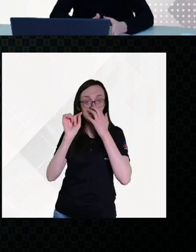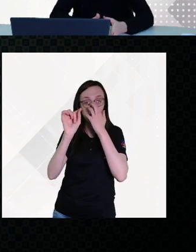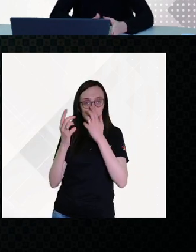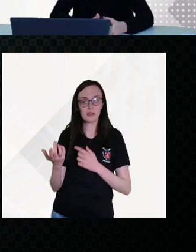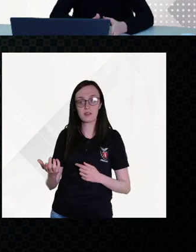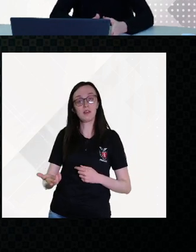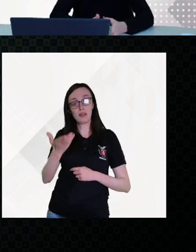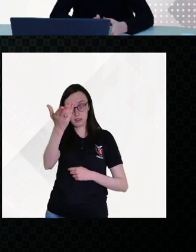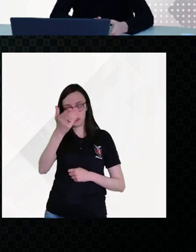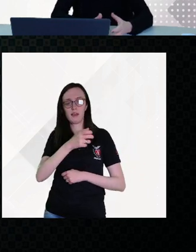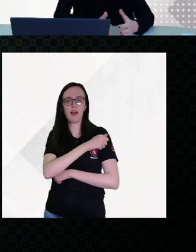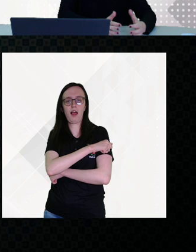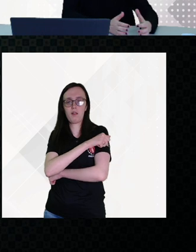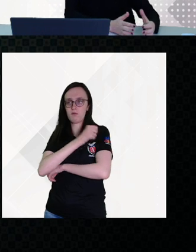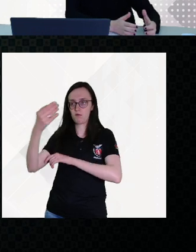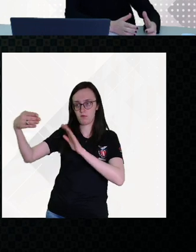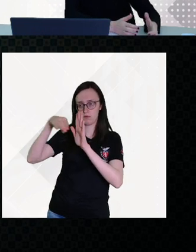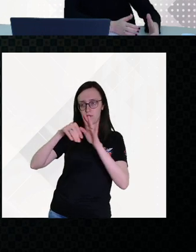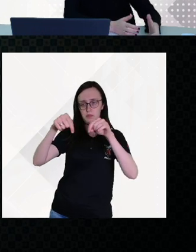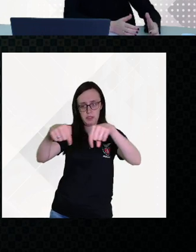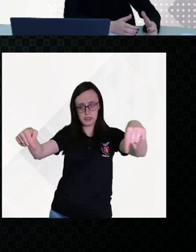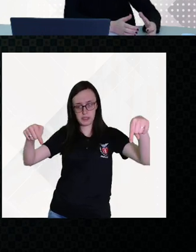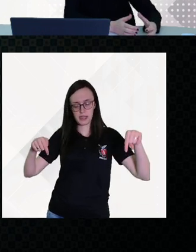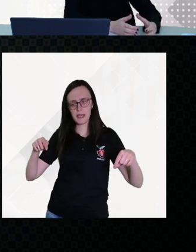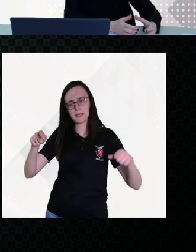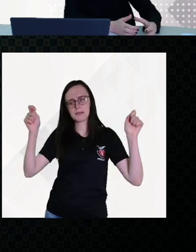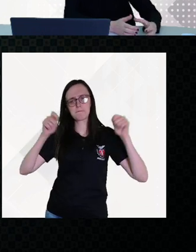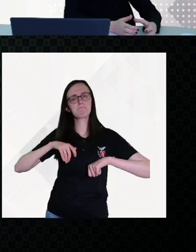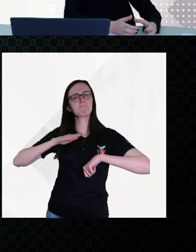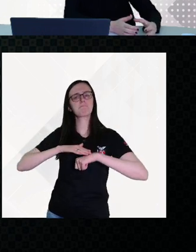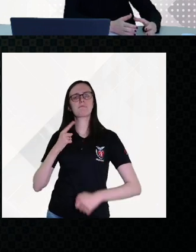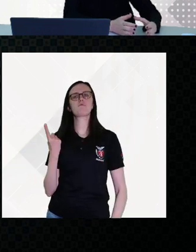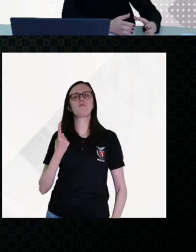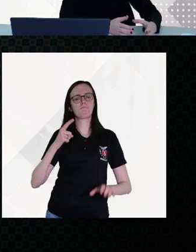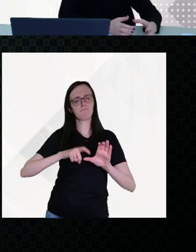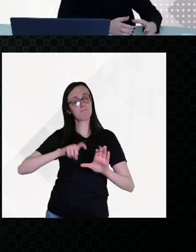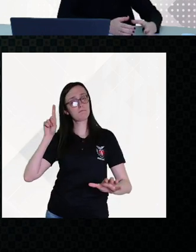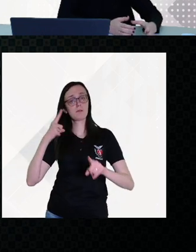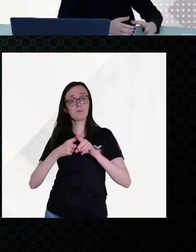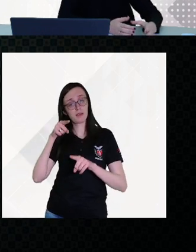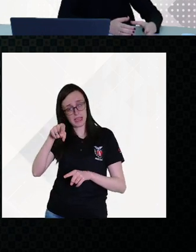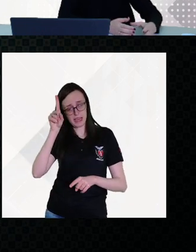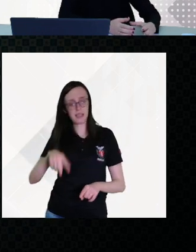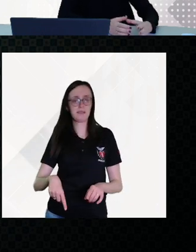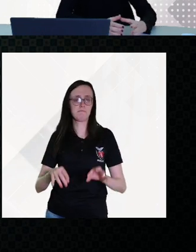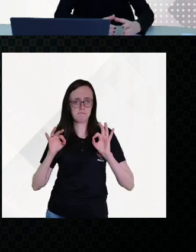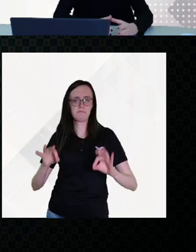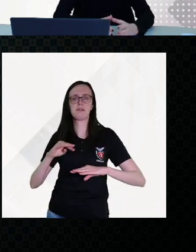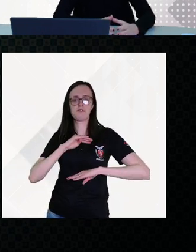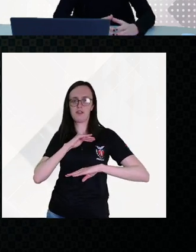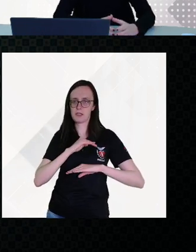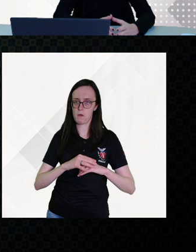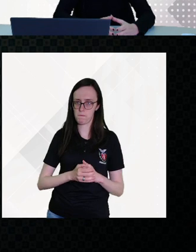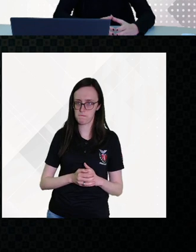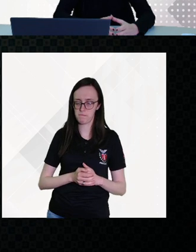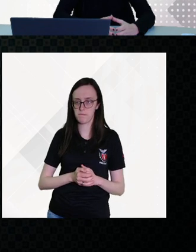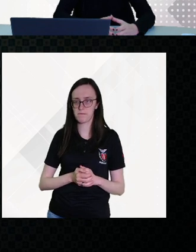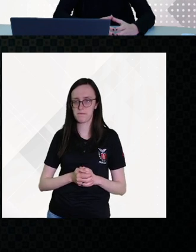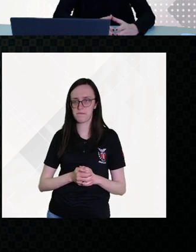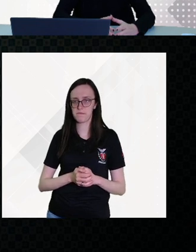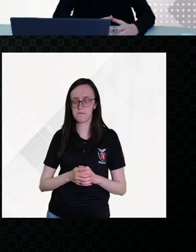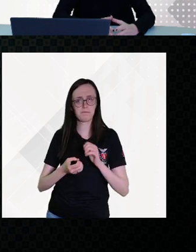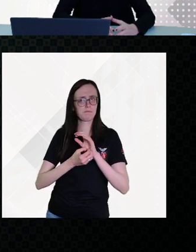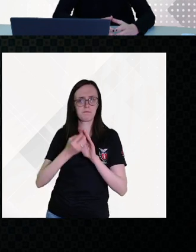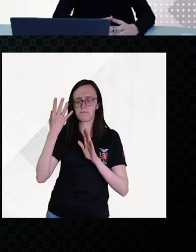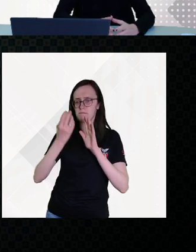esse estudante possa, com independência, porque esse é o fato. A gente,